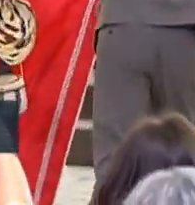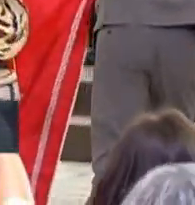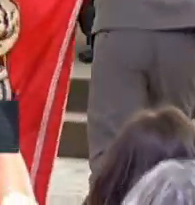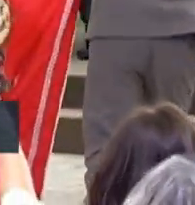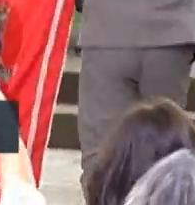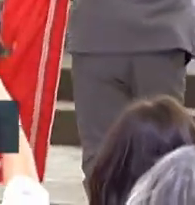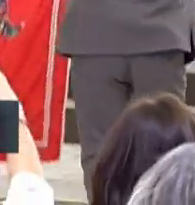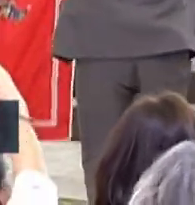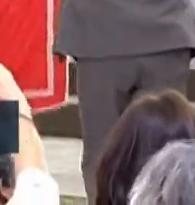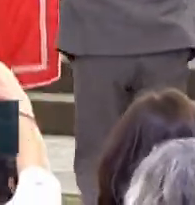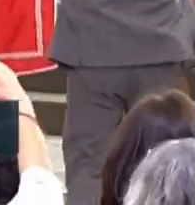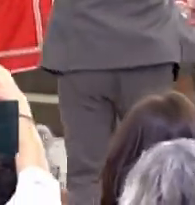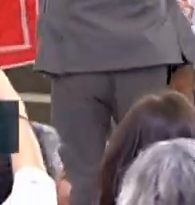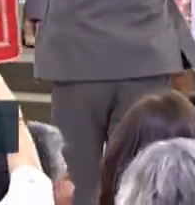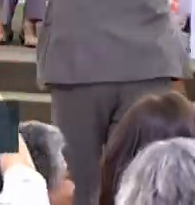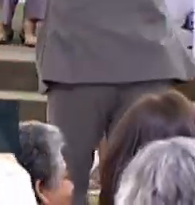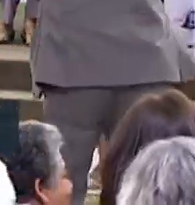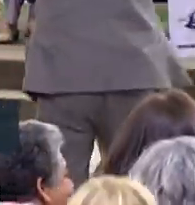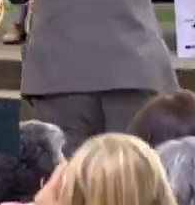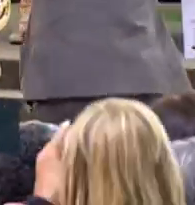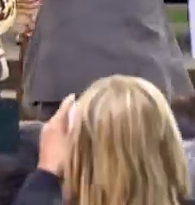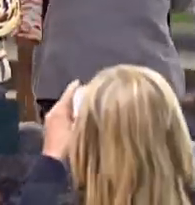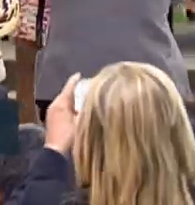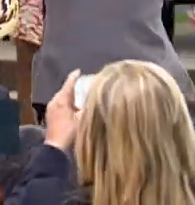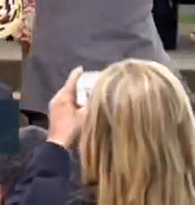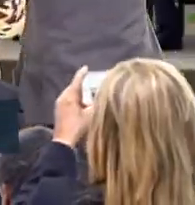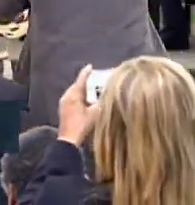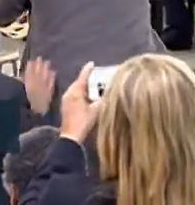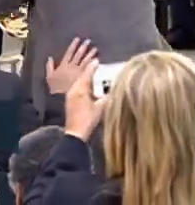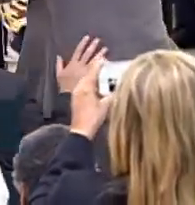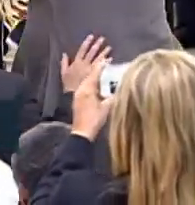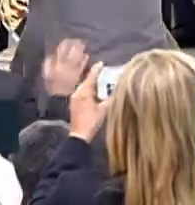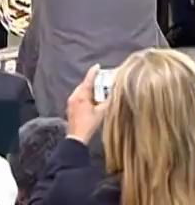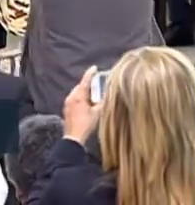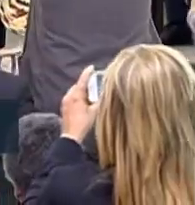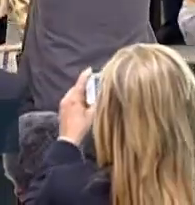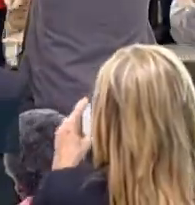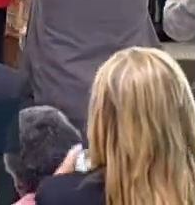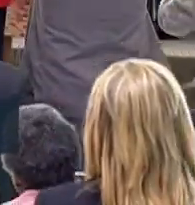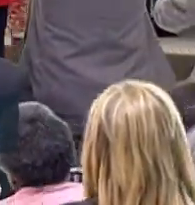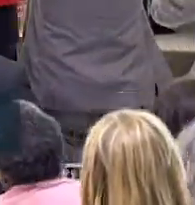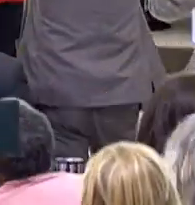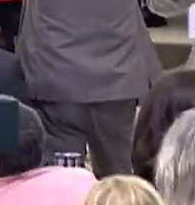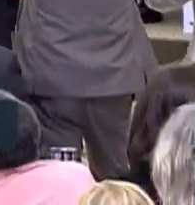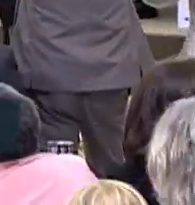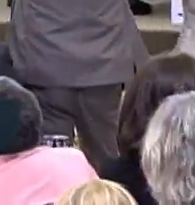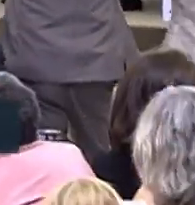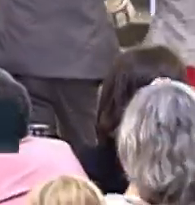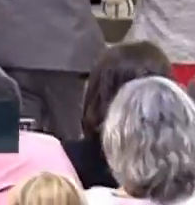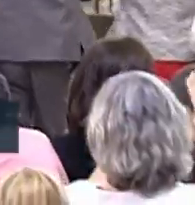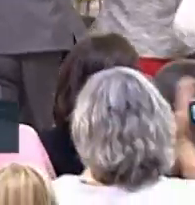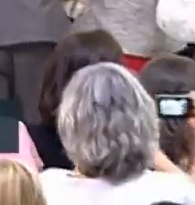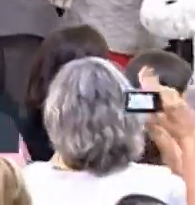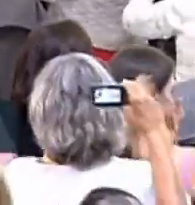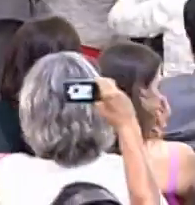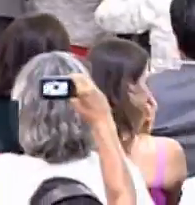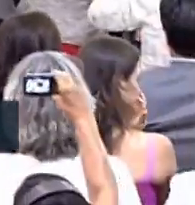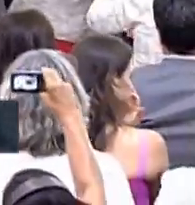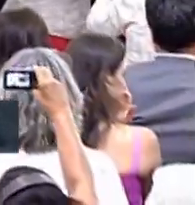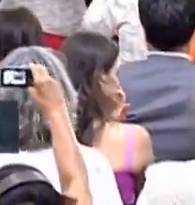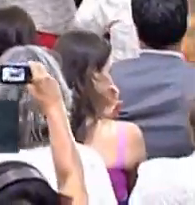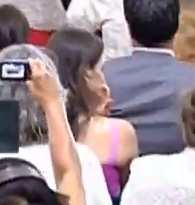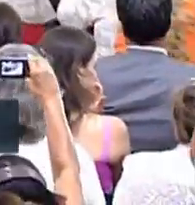E aí E aí E aí E aí